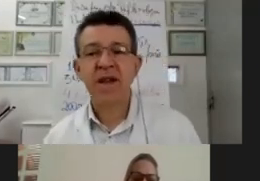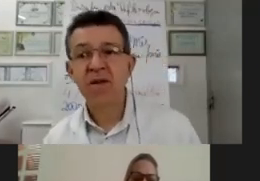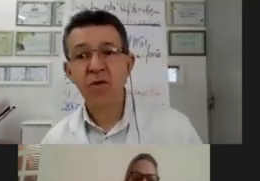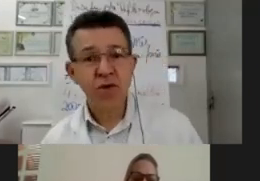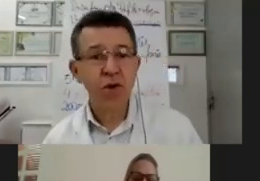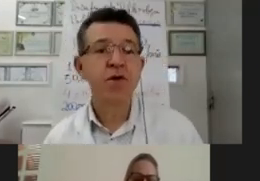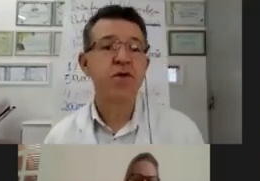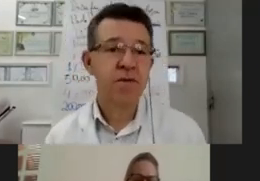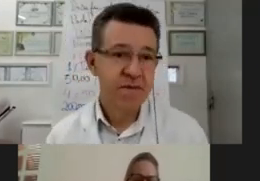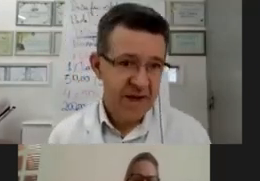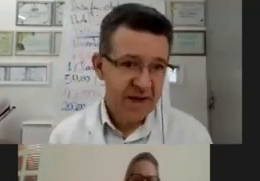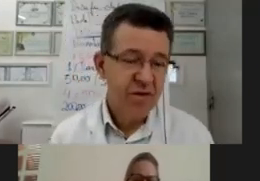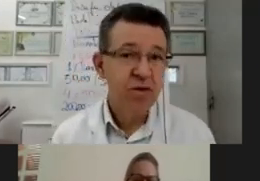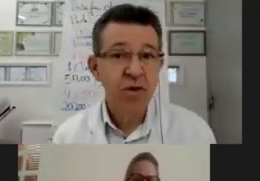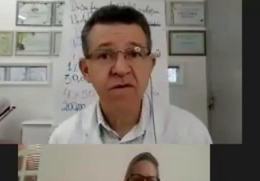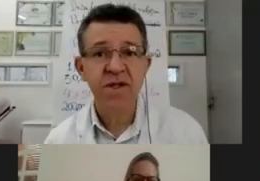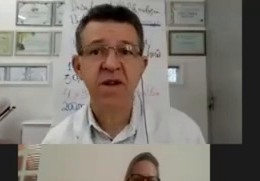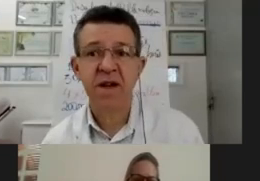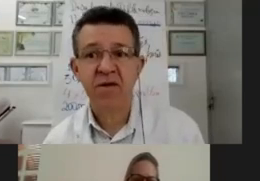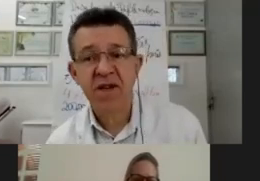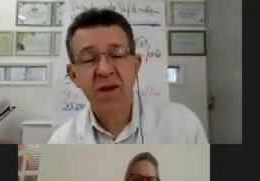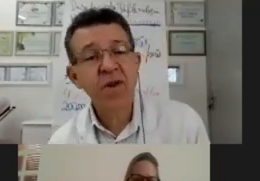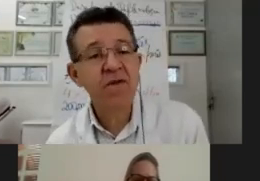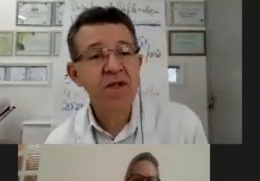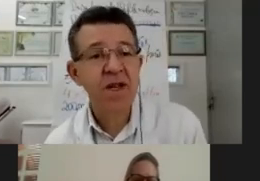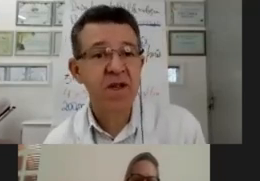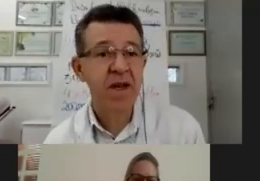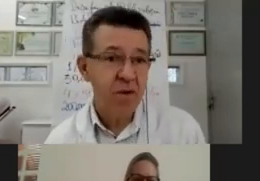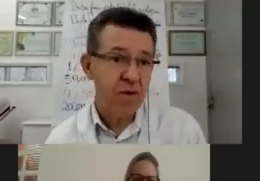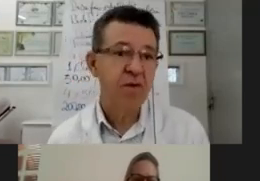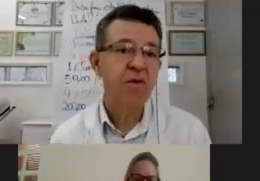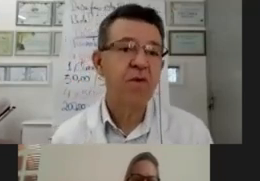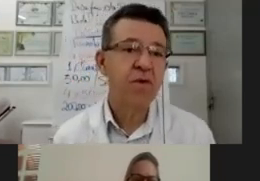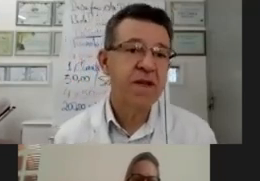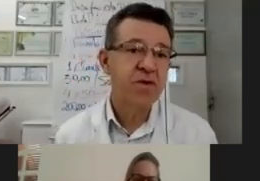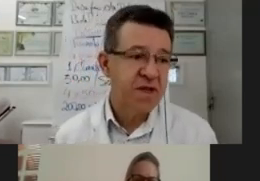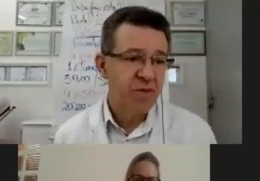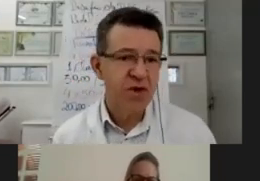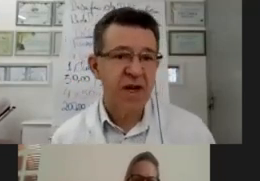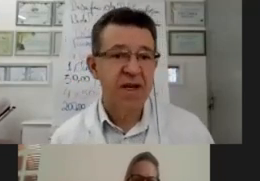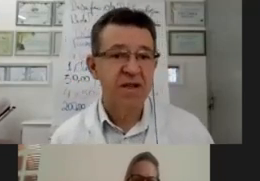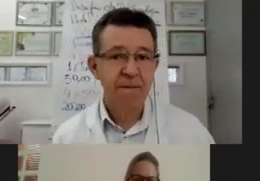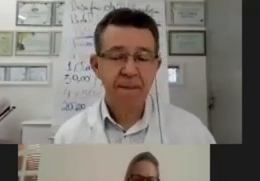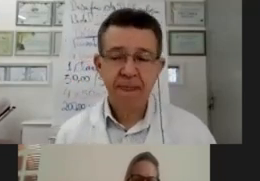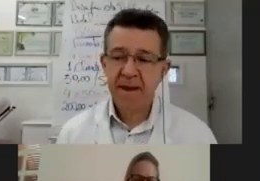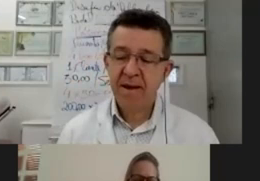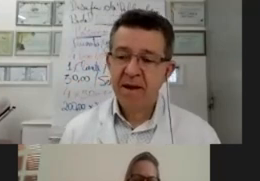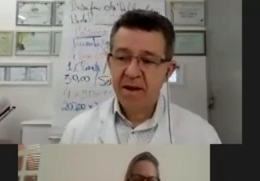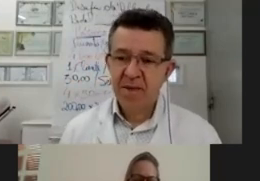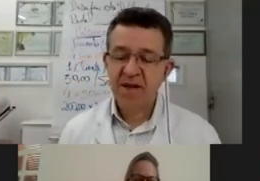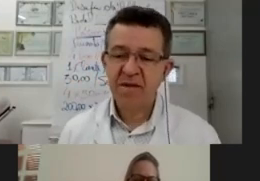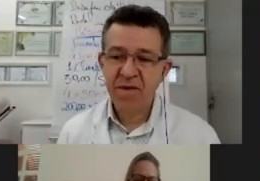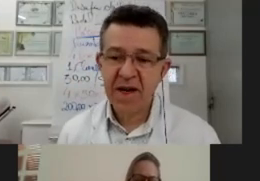Obviamente, o Tá. todo, tá? O todo você não vai conseguir porque você não tem o das dores emocionais,